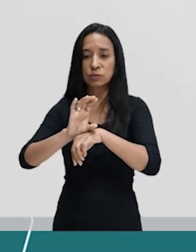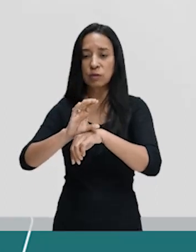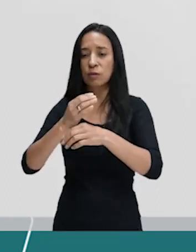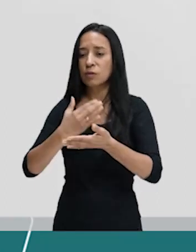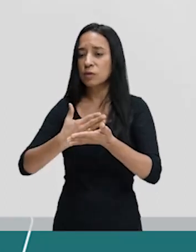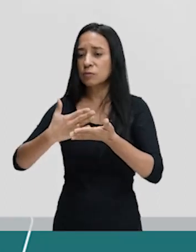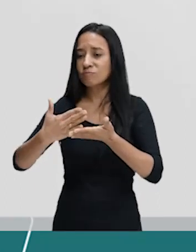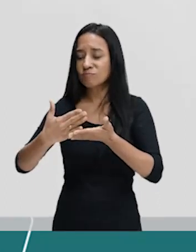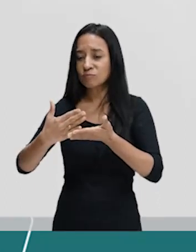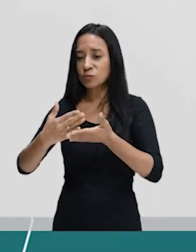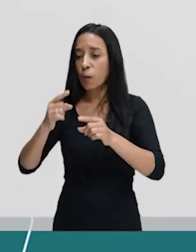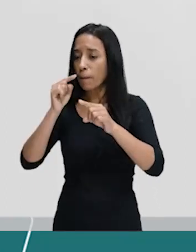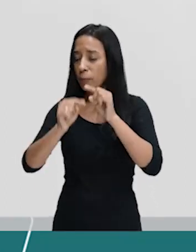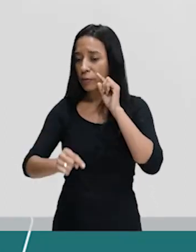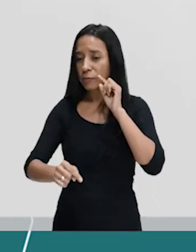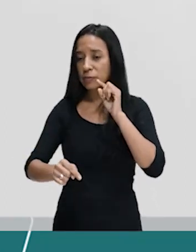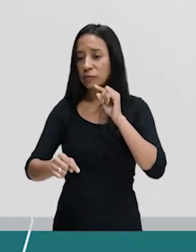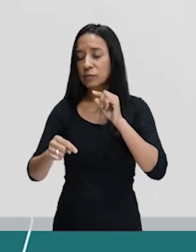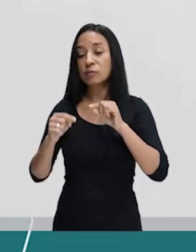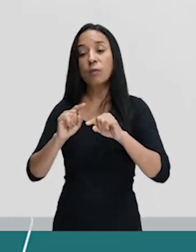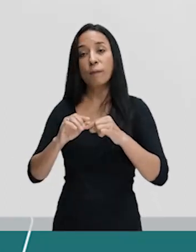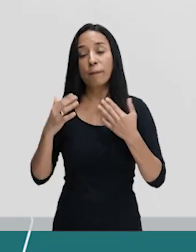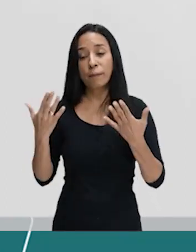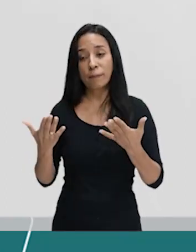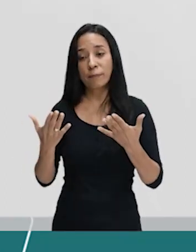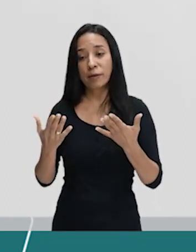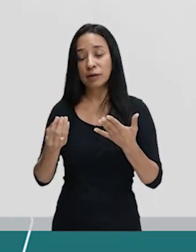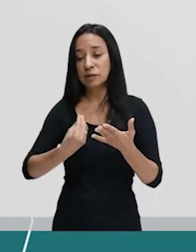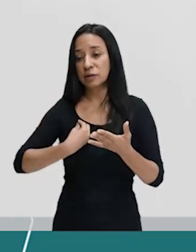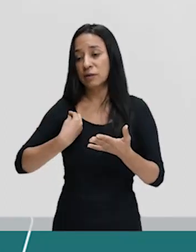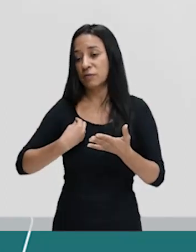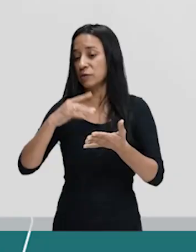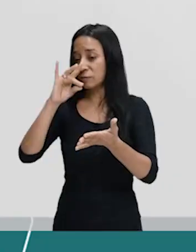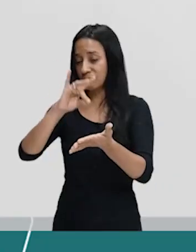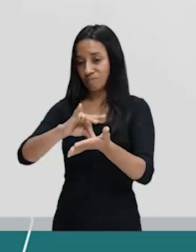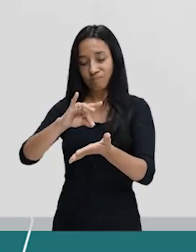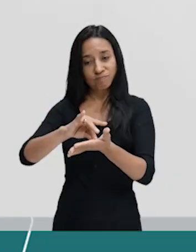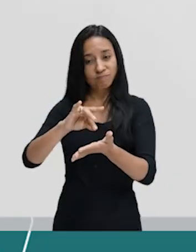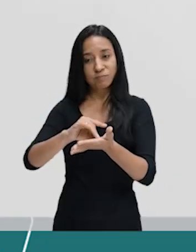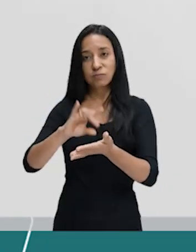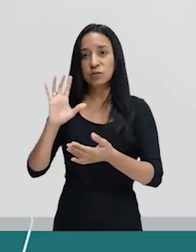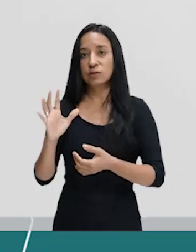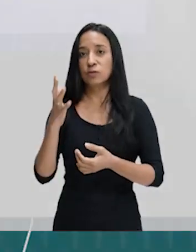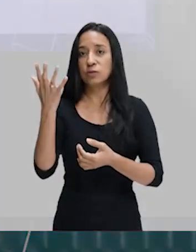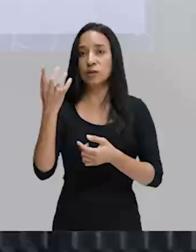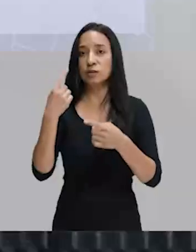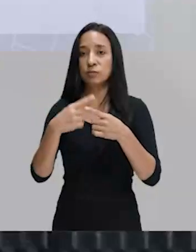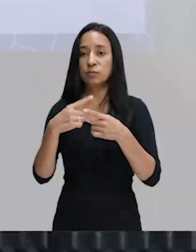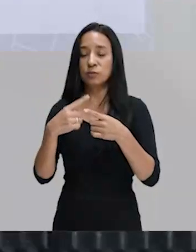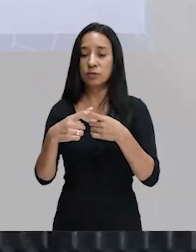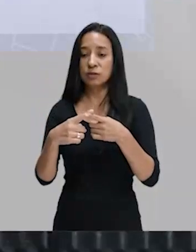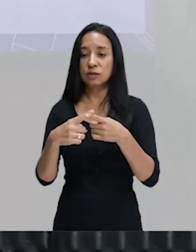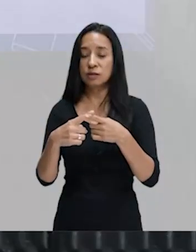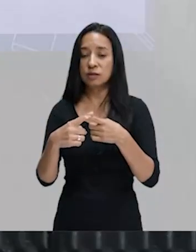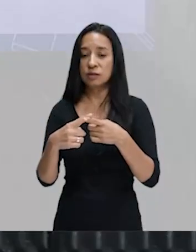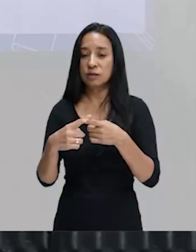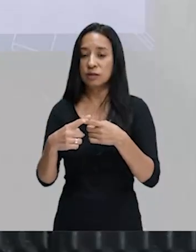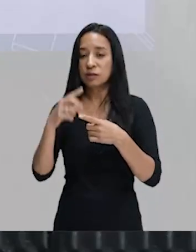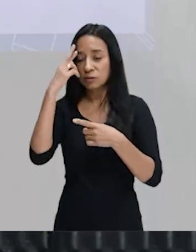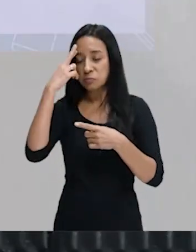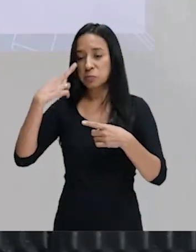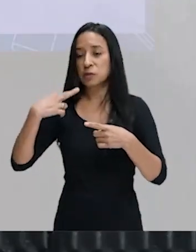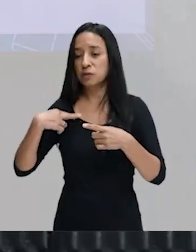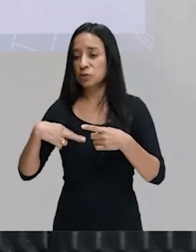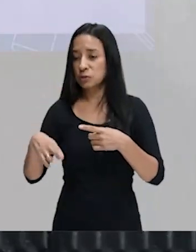Só que na vida real, ele ainda acontece. Por quê? Por força da tradição, da